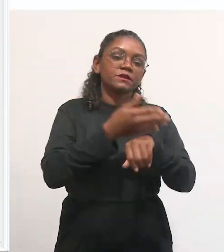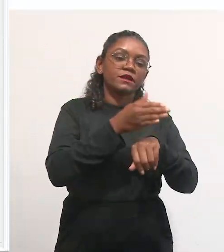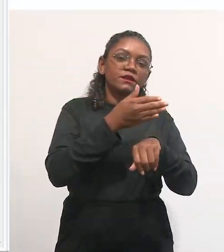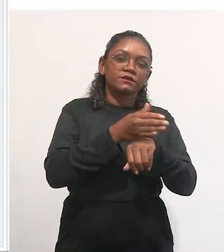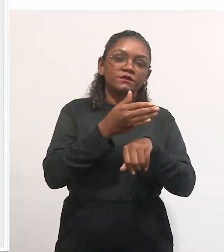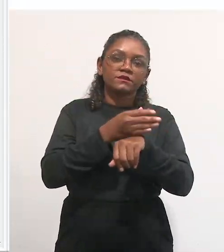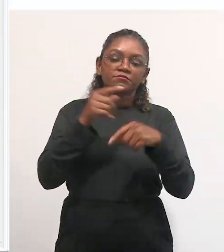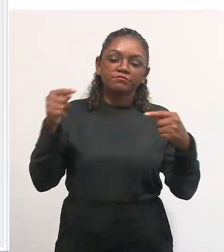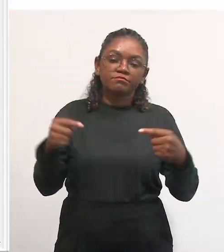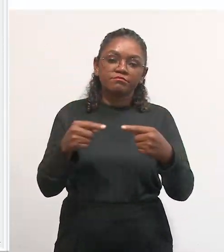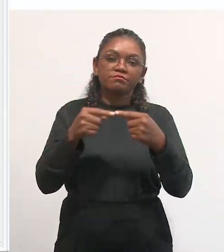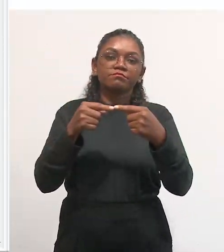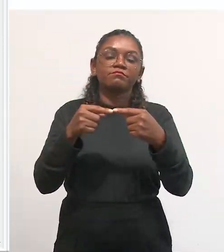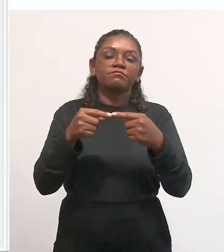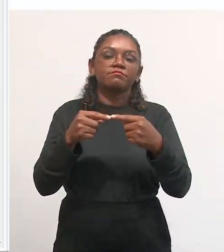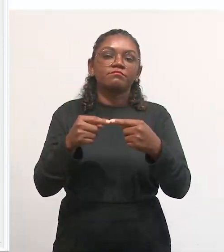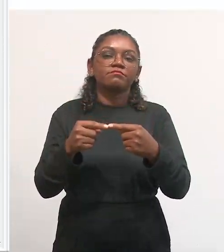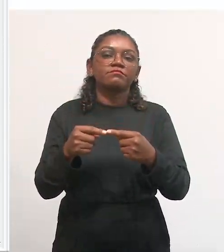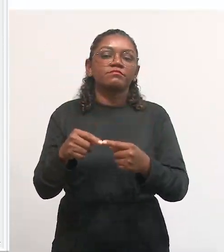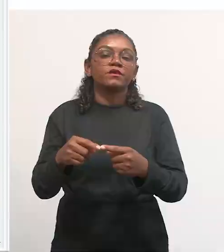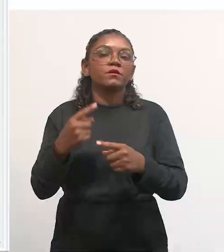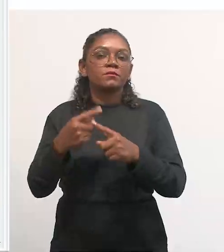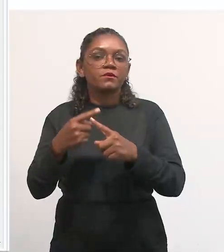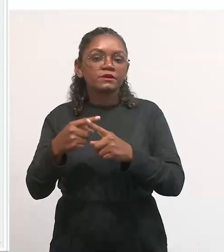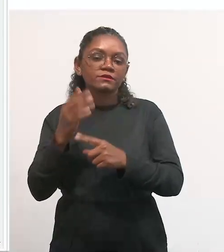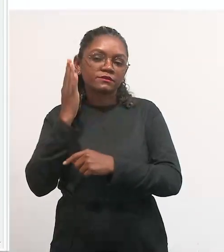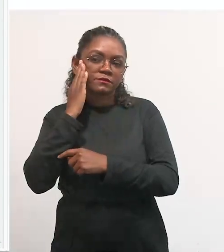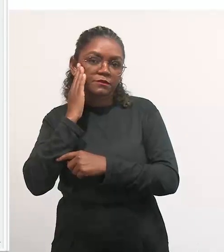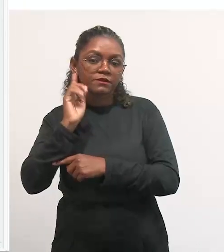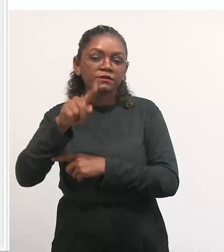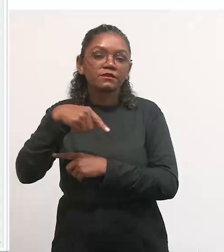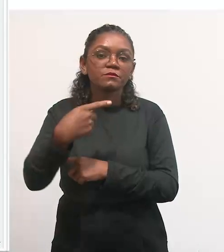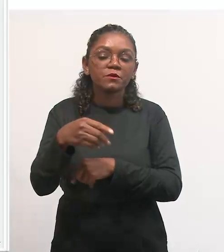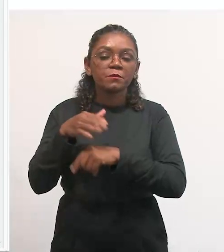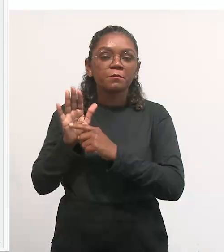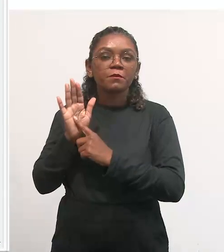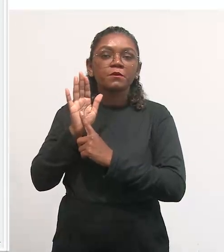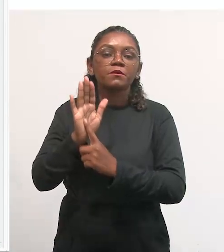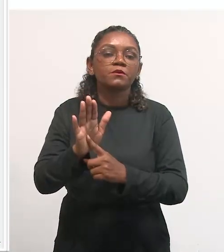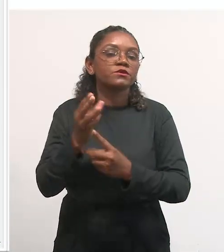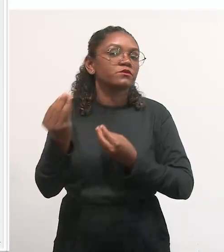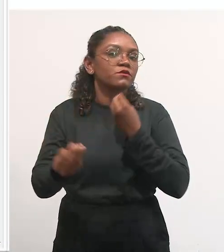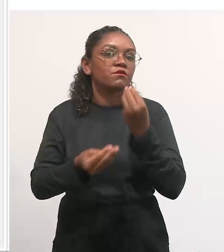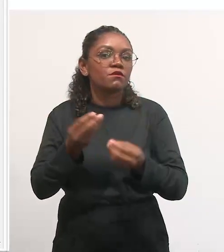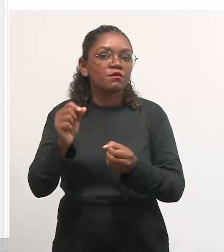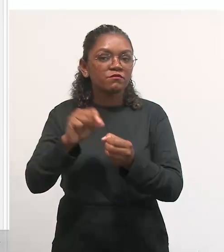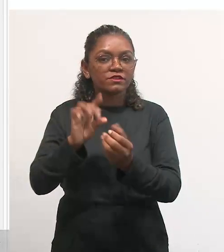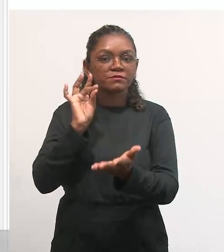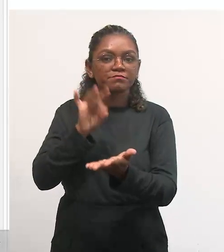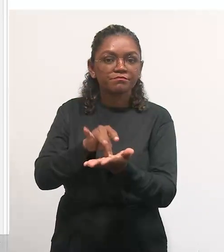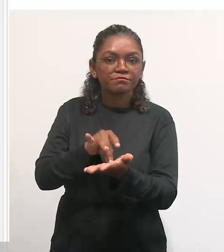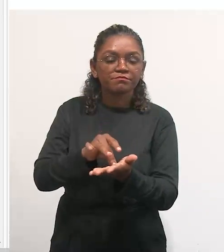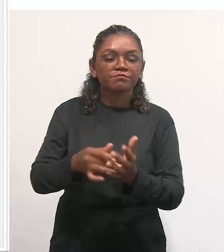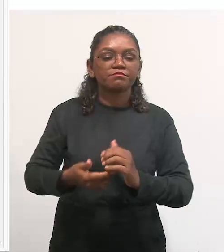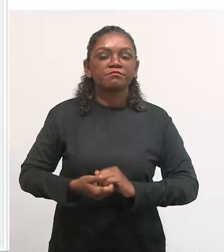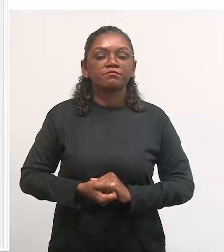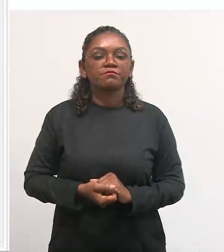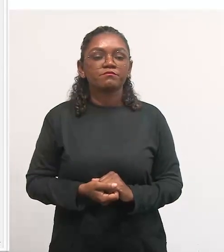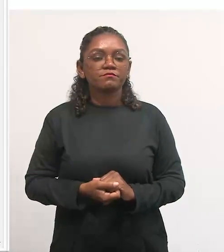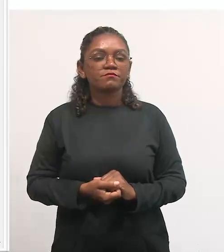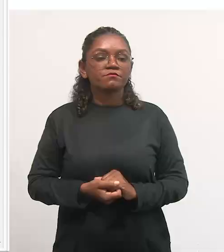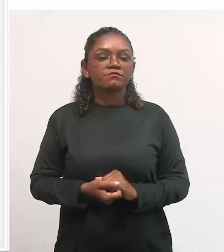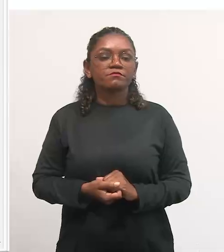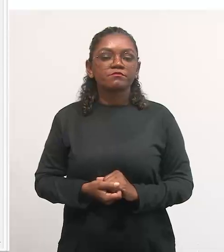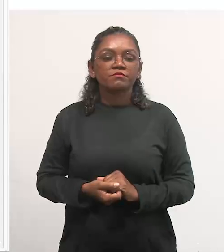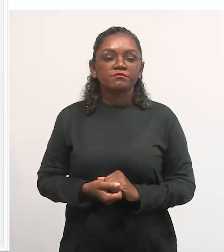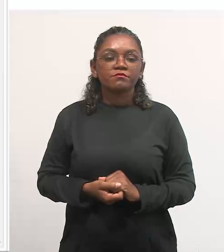trabalhado. Aqui tem até o inciso 1, falando de promoção de metodologias investigativas. Olha só que interessante. Bom,